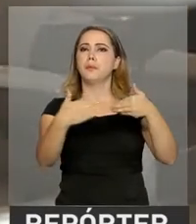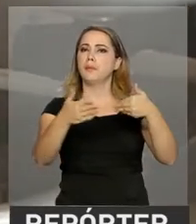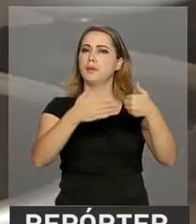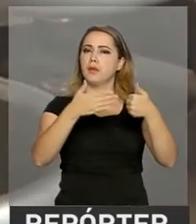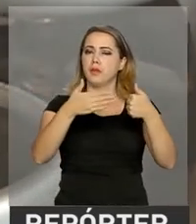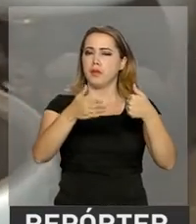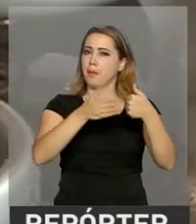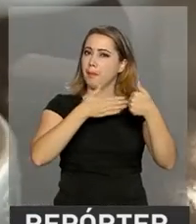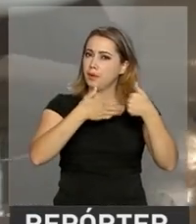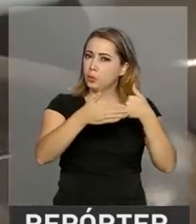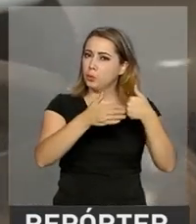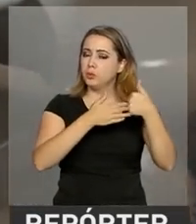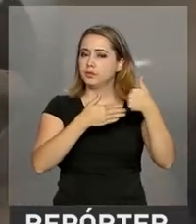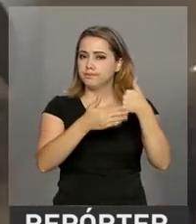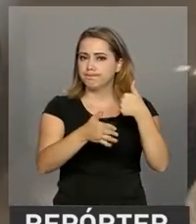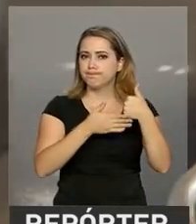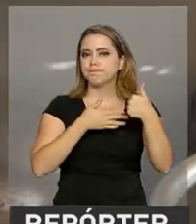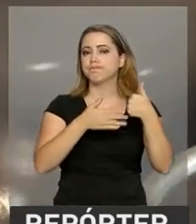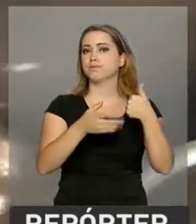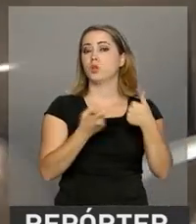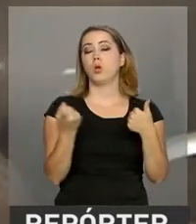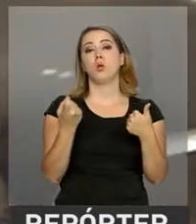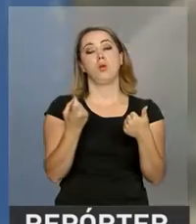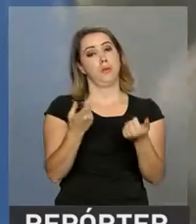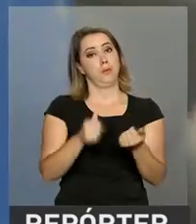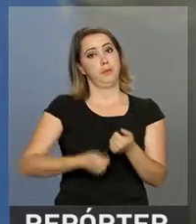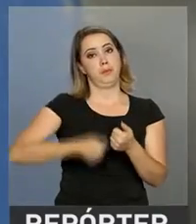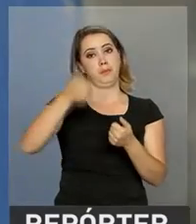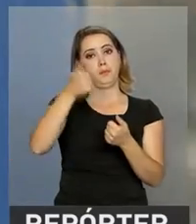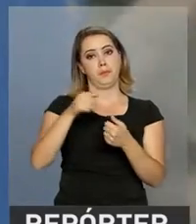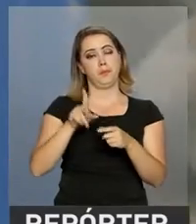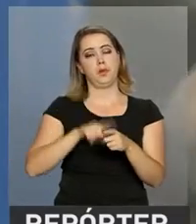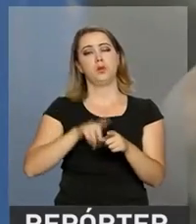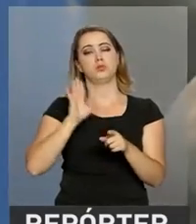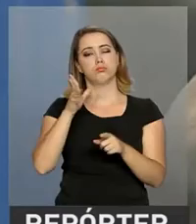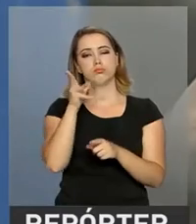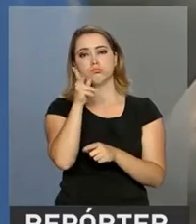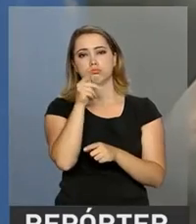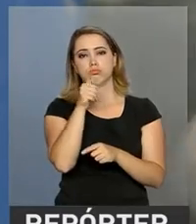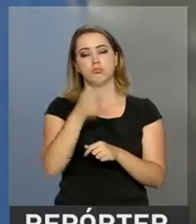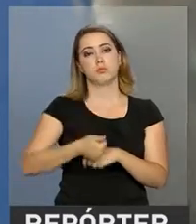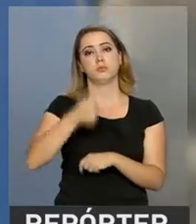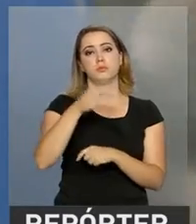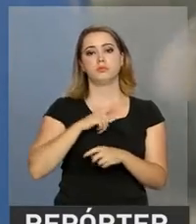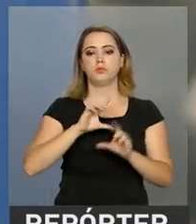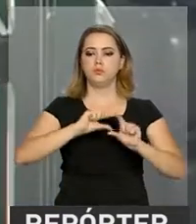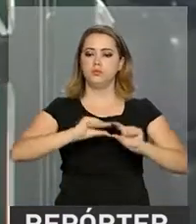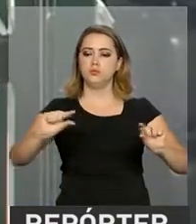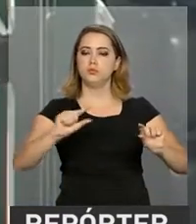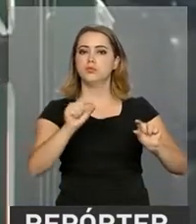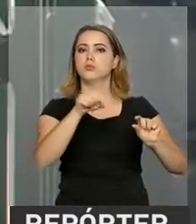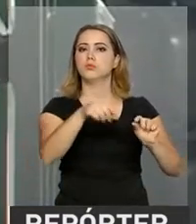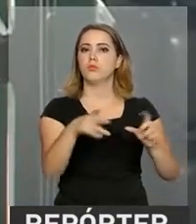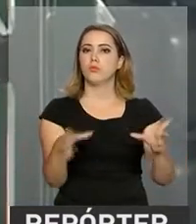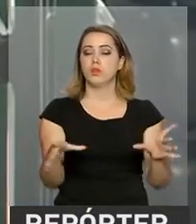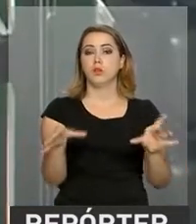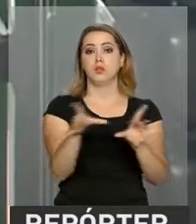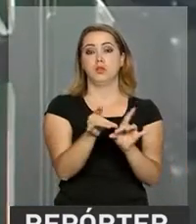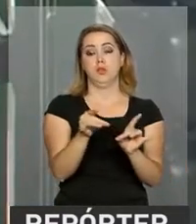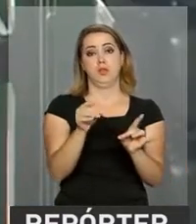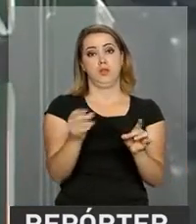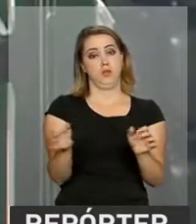feita com uma tinta mais resistente à ação do tempo por fim e recebem etiqueta e lacre e só então